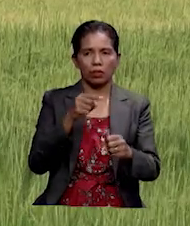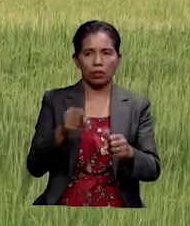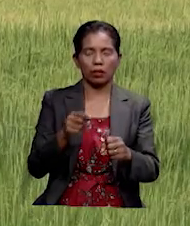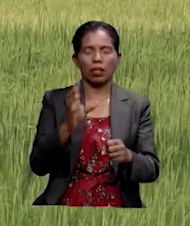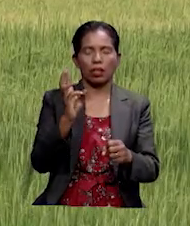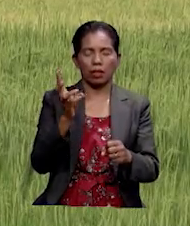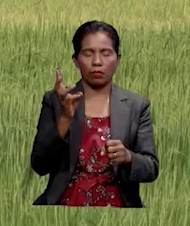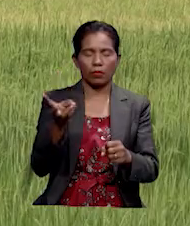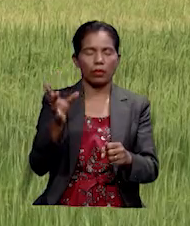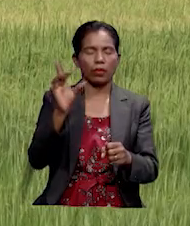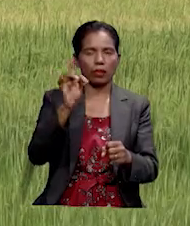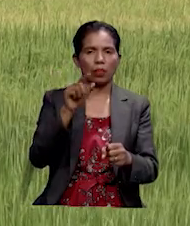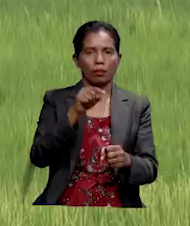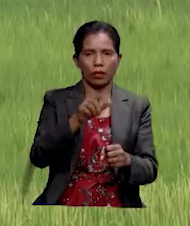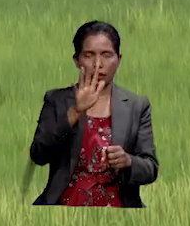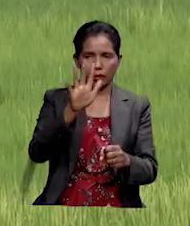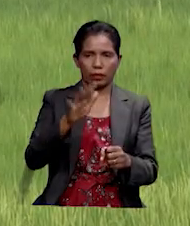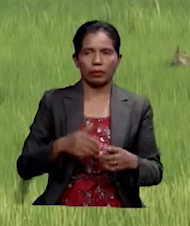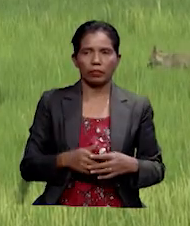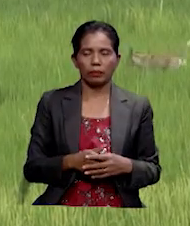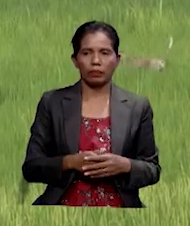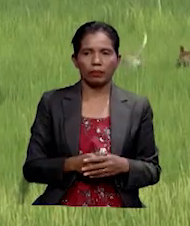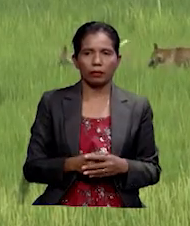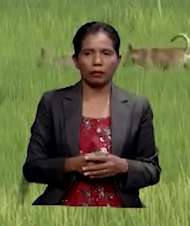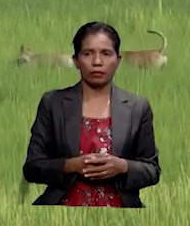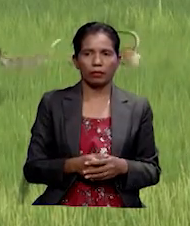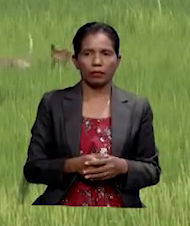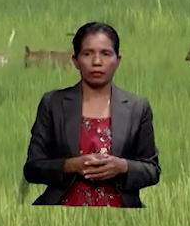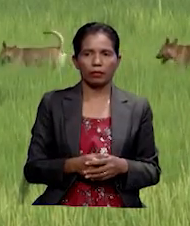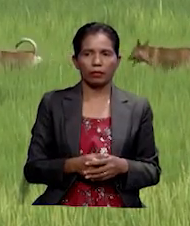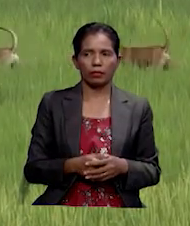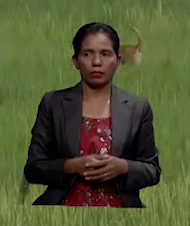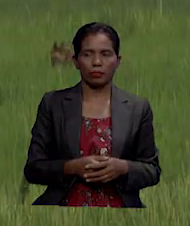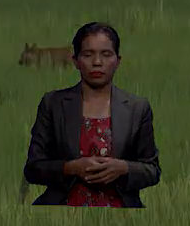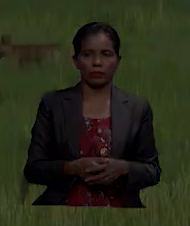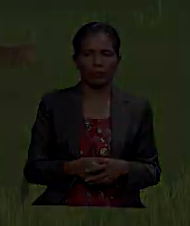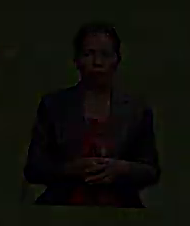Nulo Resin Tolo, ponto Lima. Felicitas Borges, Zaime dos Santos, Ziemen.